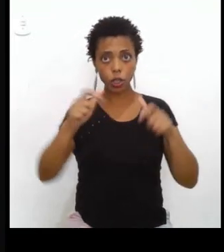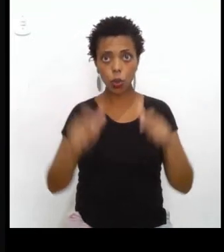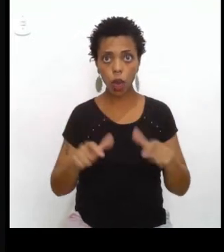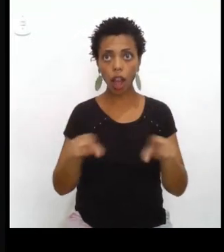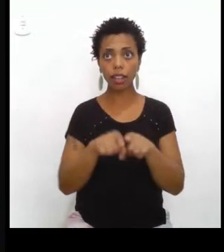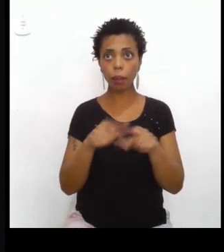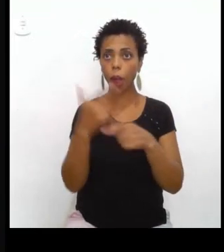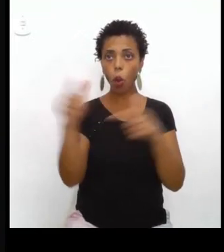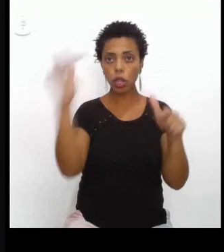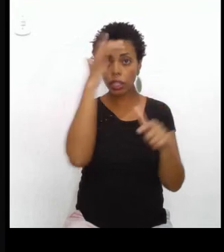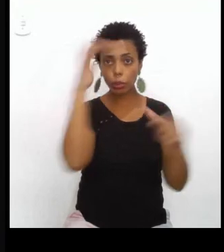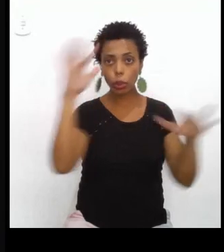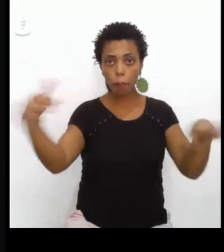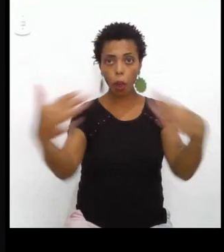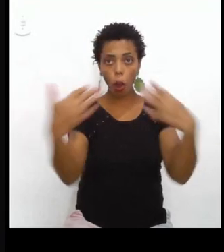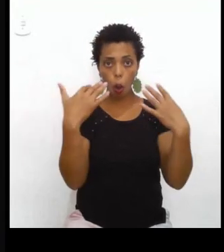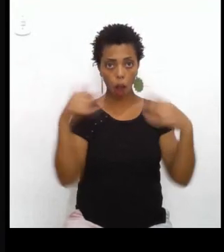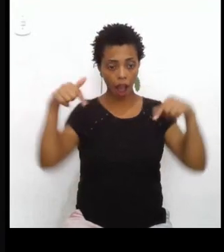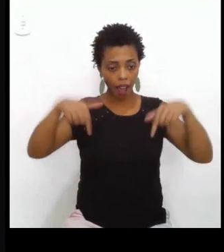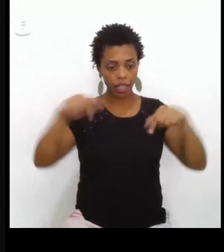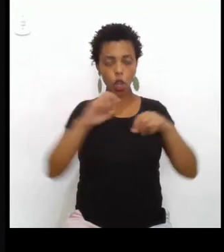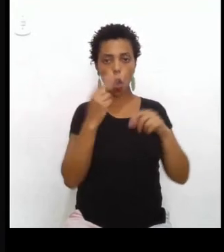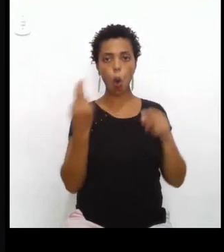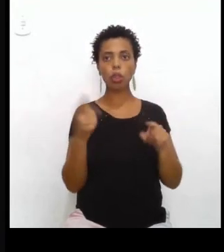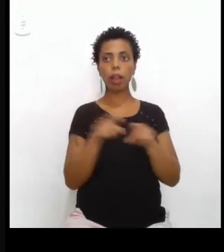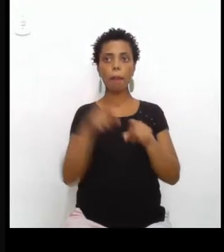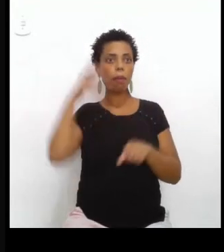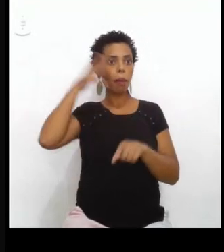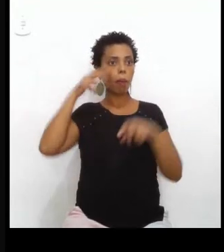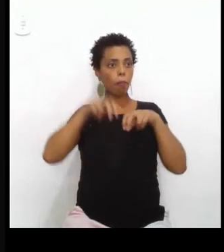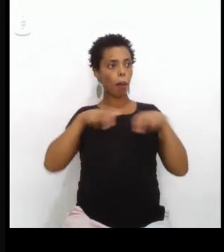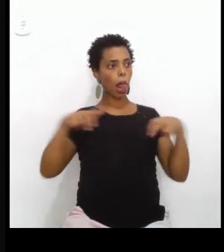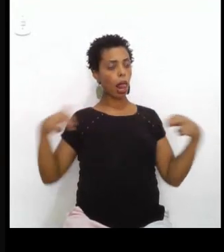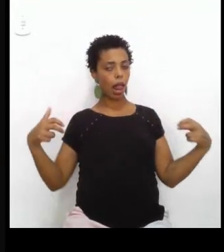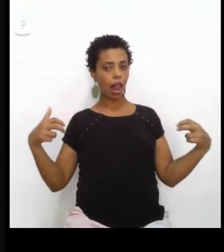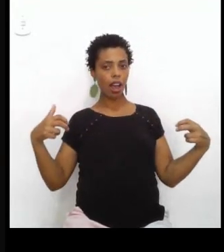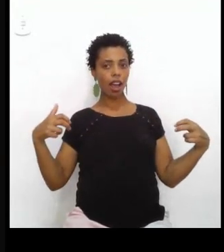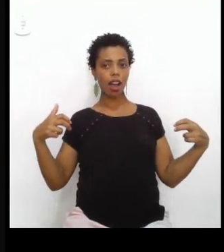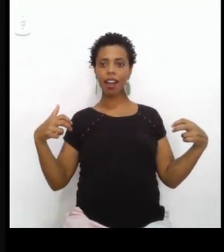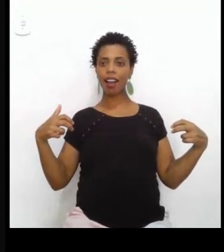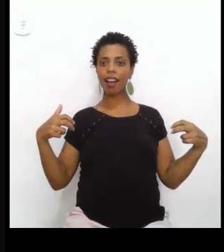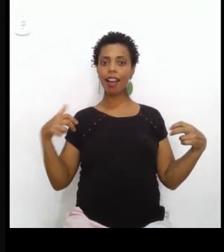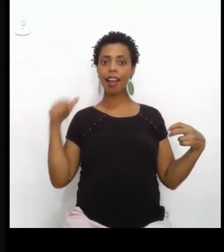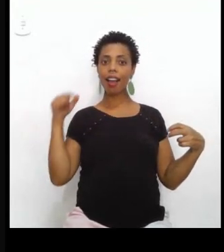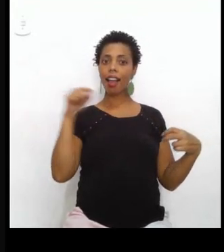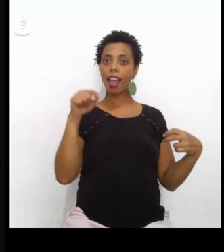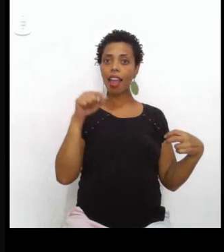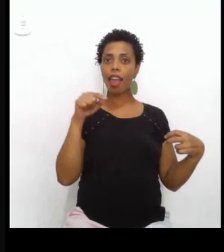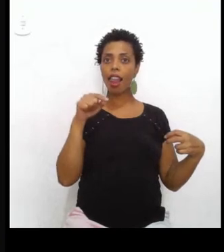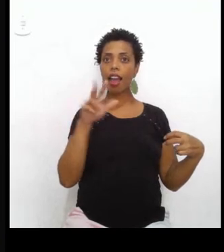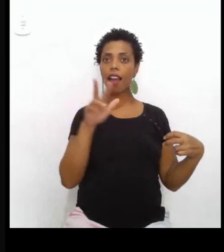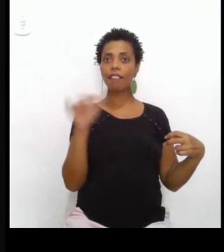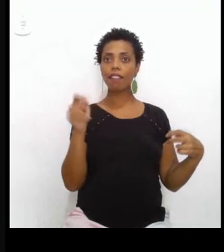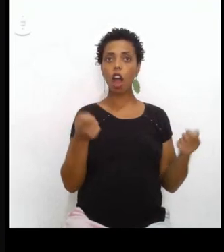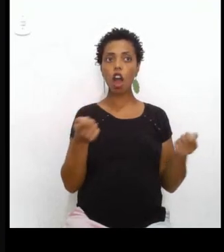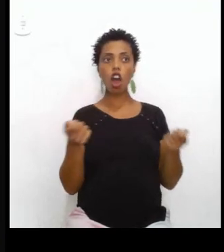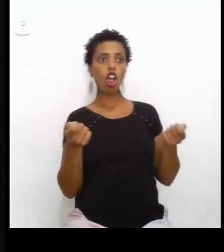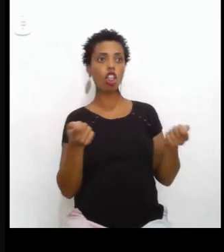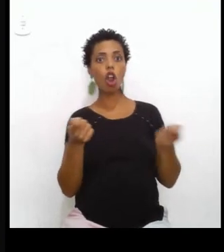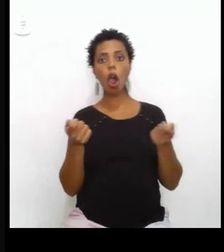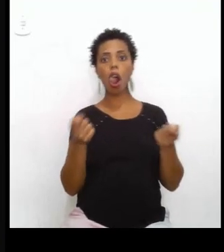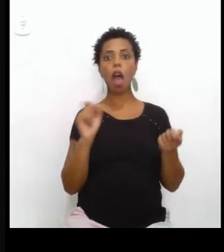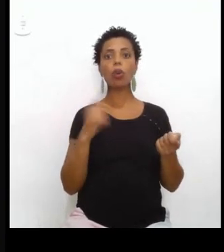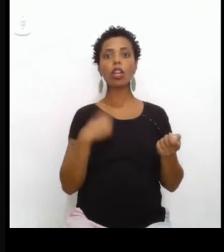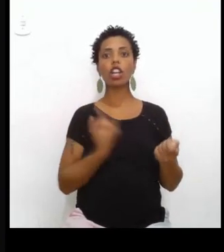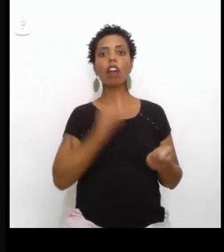que estão aqui é e ela ela condiciona o muito do que a gente fala e